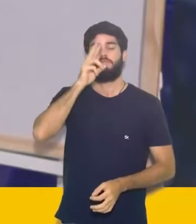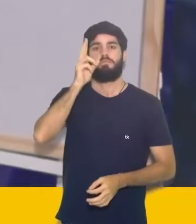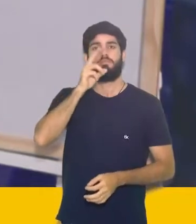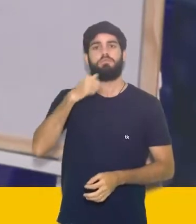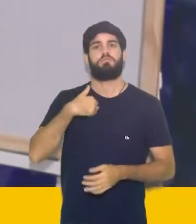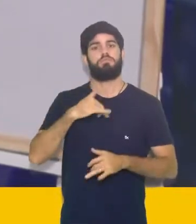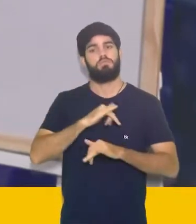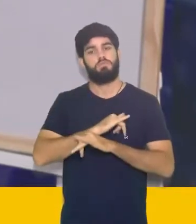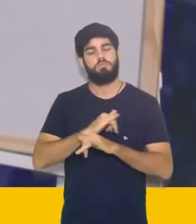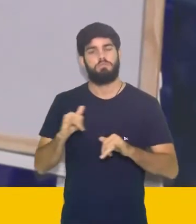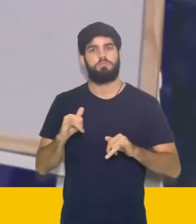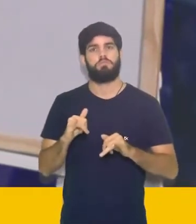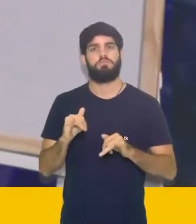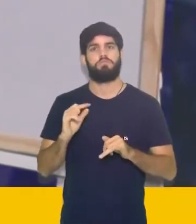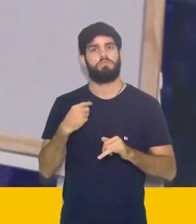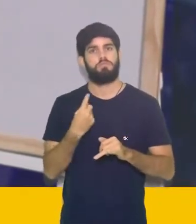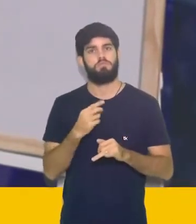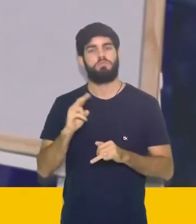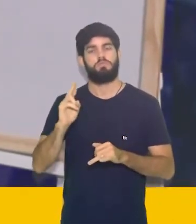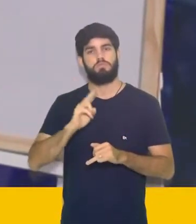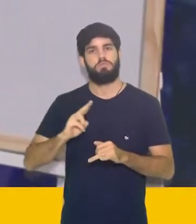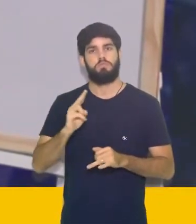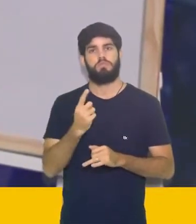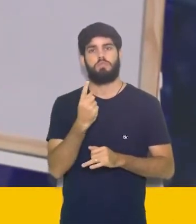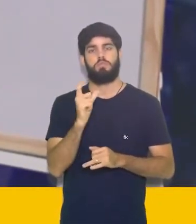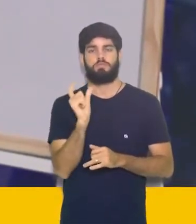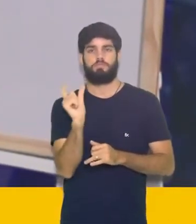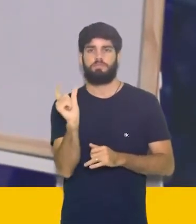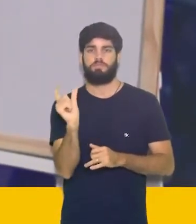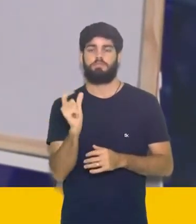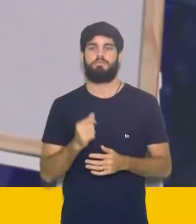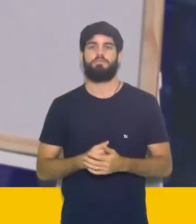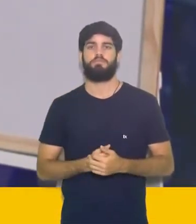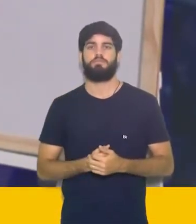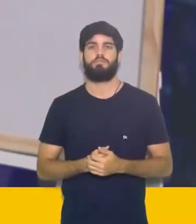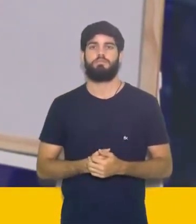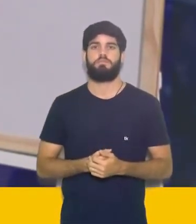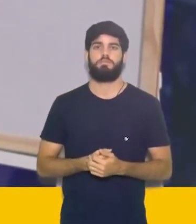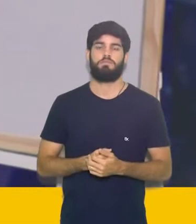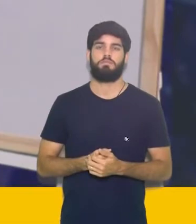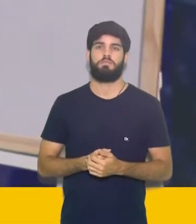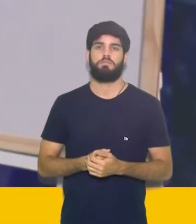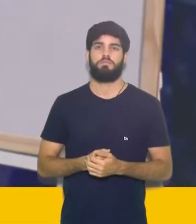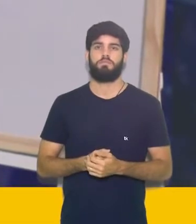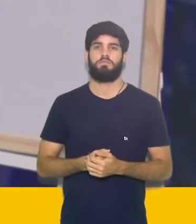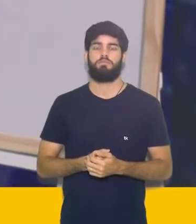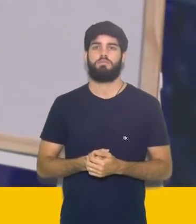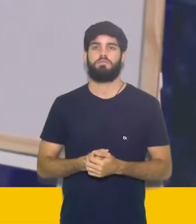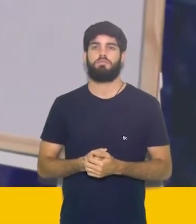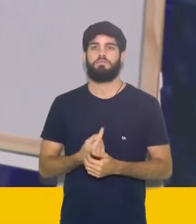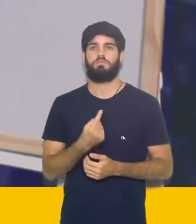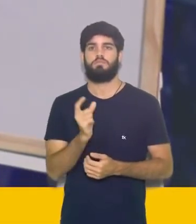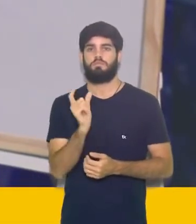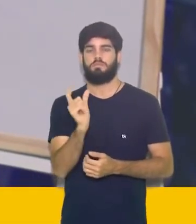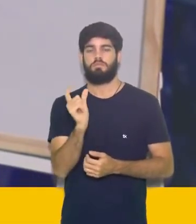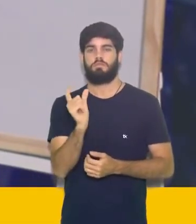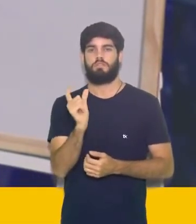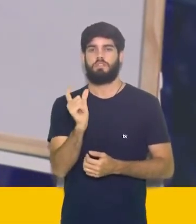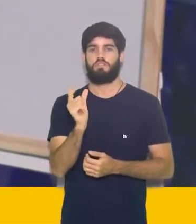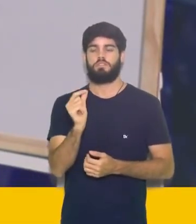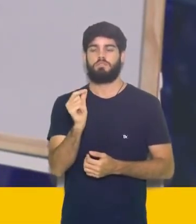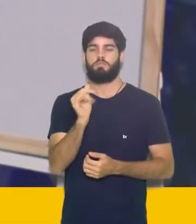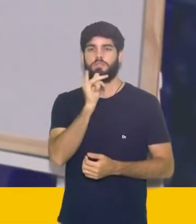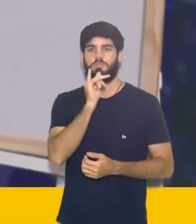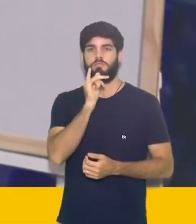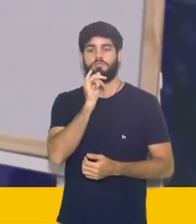Lembrem que eu disse que quando a gente usa uma palavra, quando saiu de mim a palavra